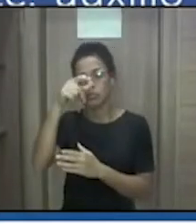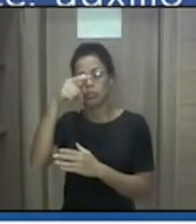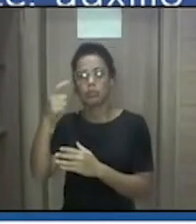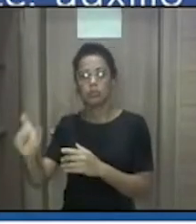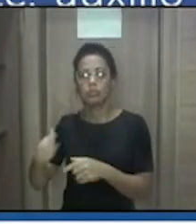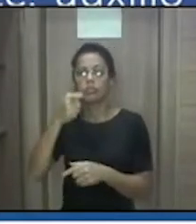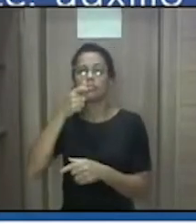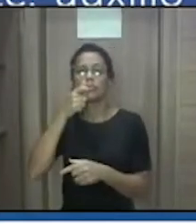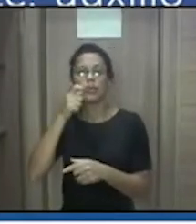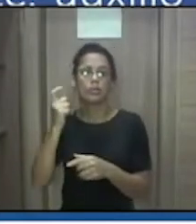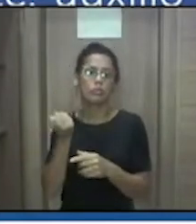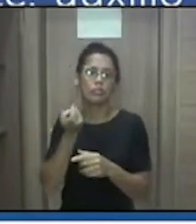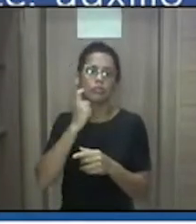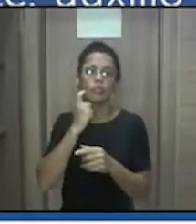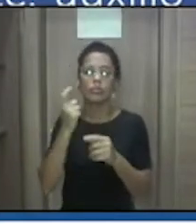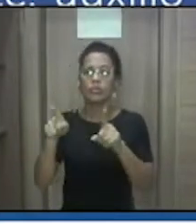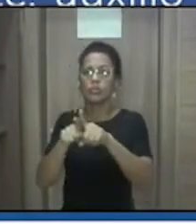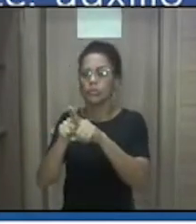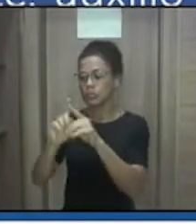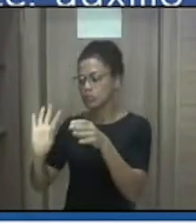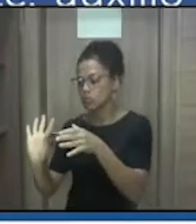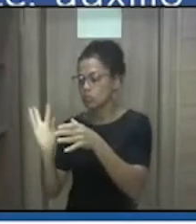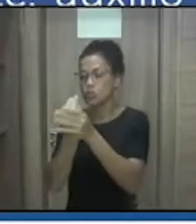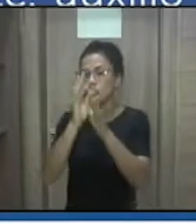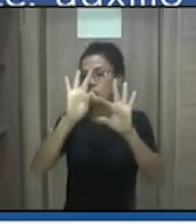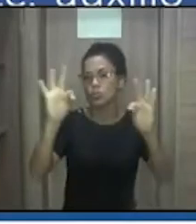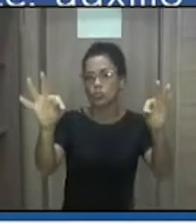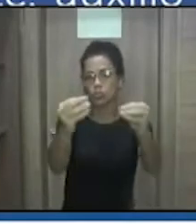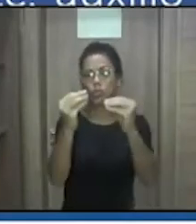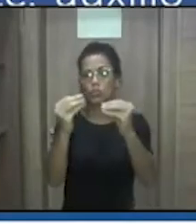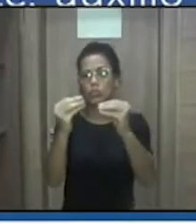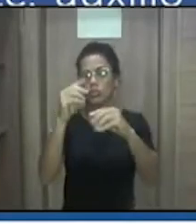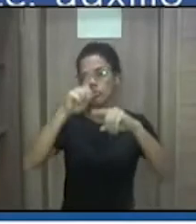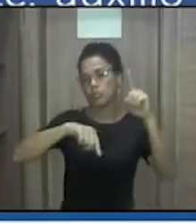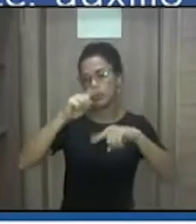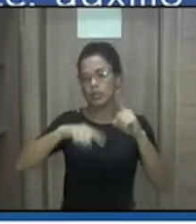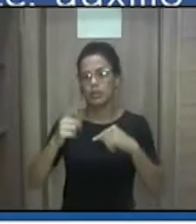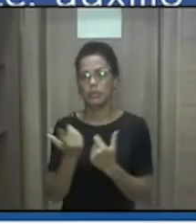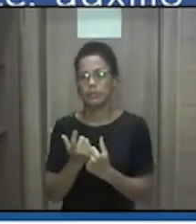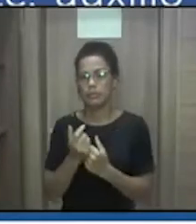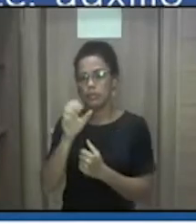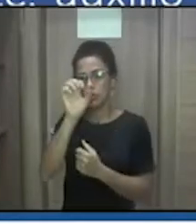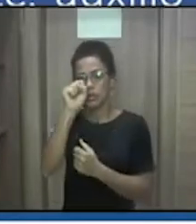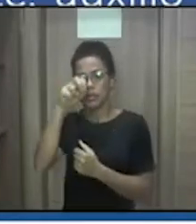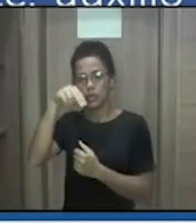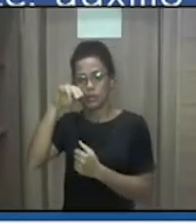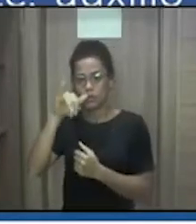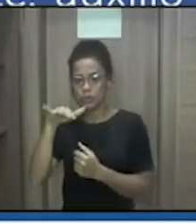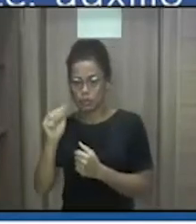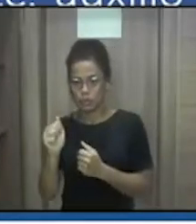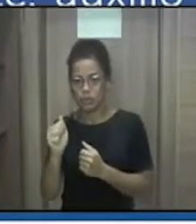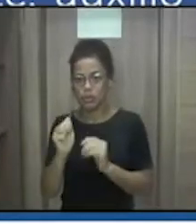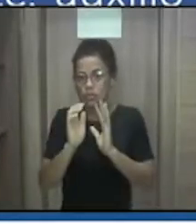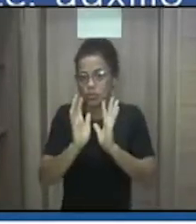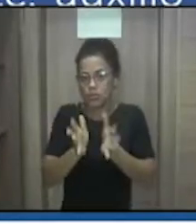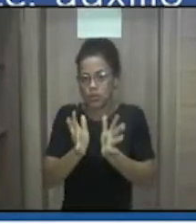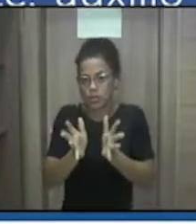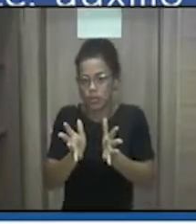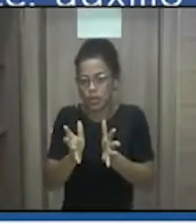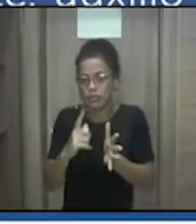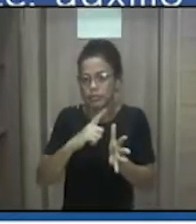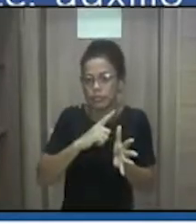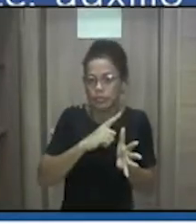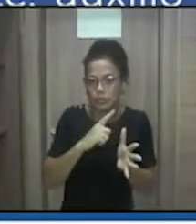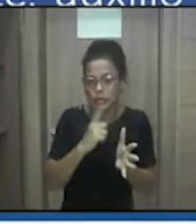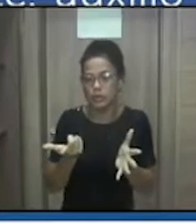metros quadrados, com a inclusão de todos os equipamentos, porque conforme Sônia já trouxe, nós observamos que a prótese fixa